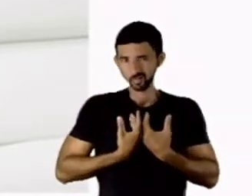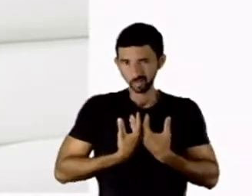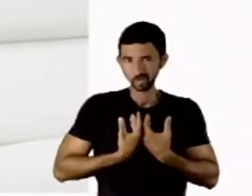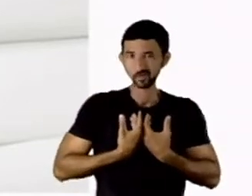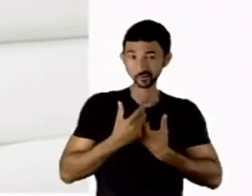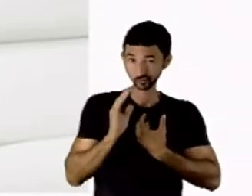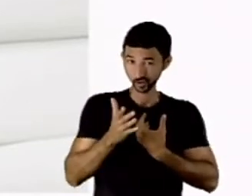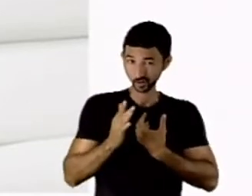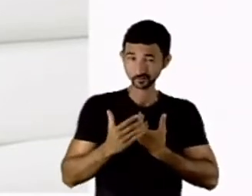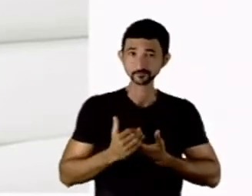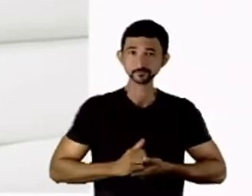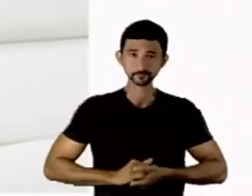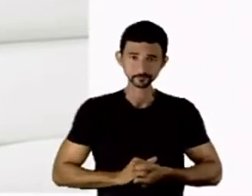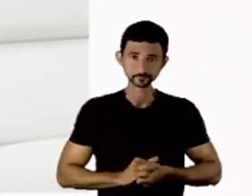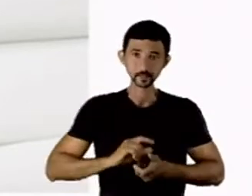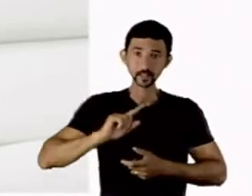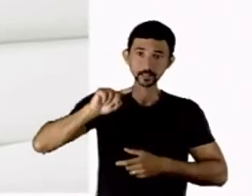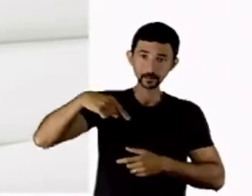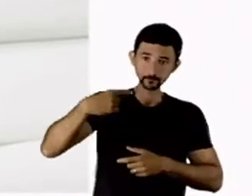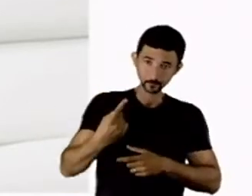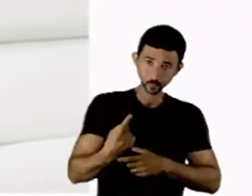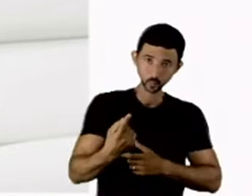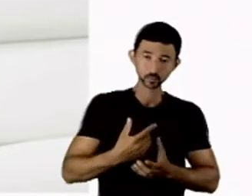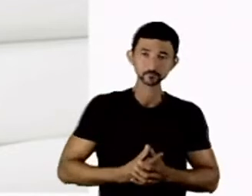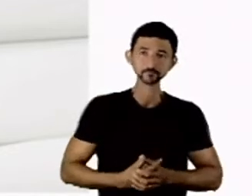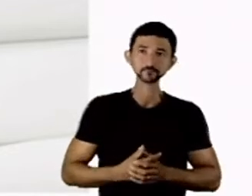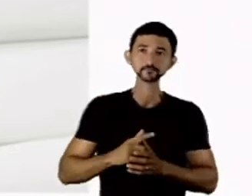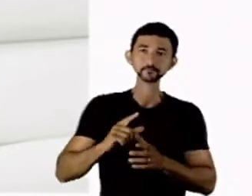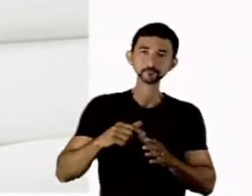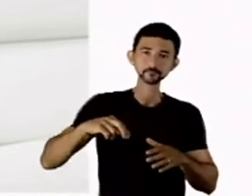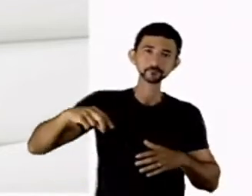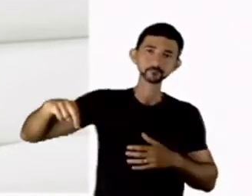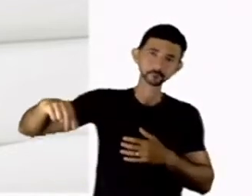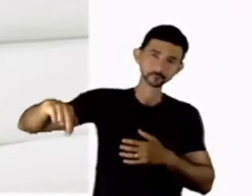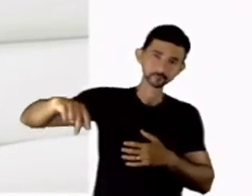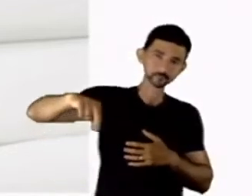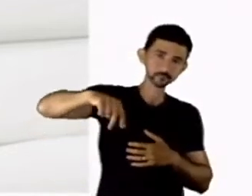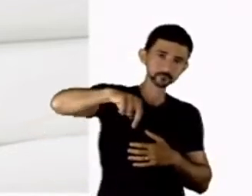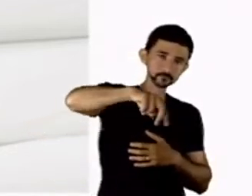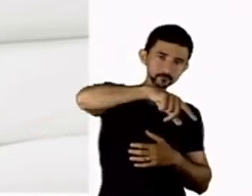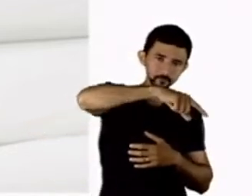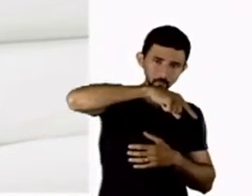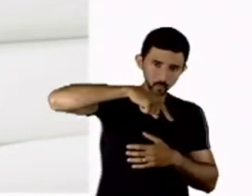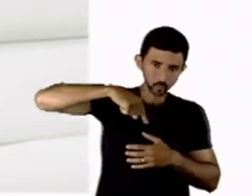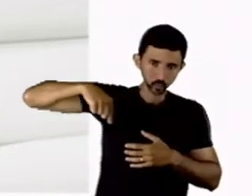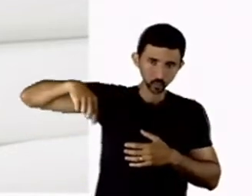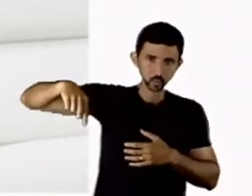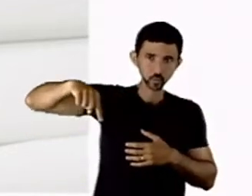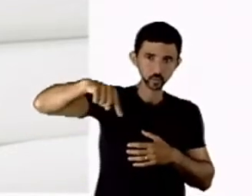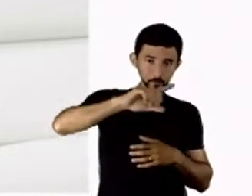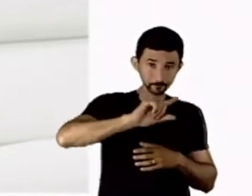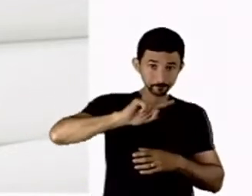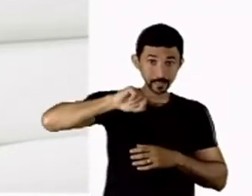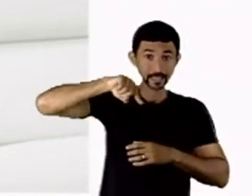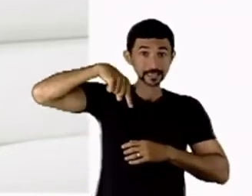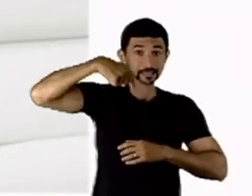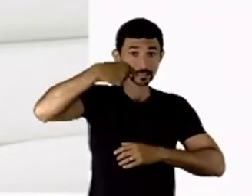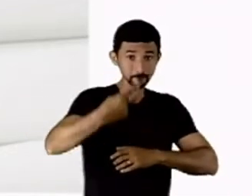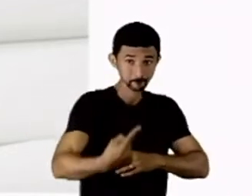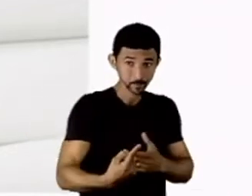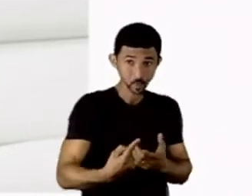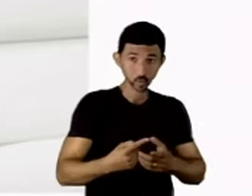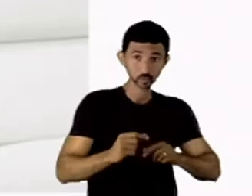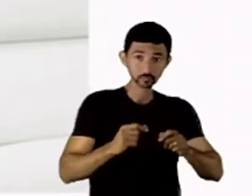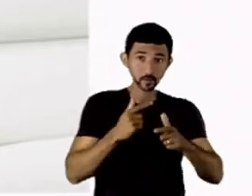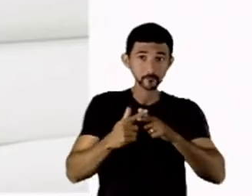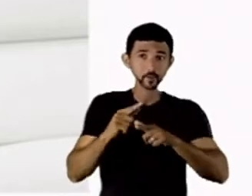primeiro dia. Mas é uma semana, ele vai ficar caminhando 2 voltas. Aí, o que é que acontece aqui que é